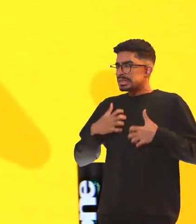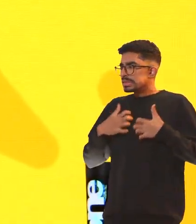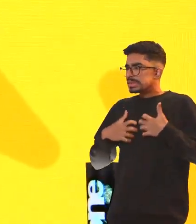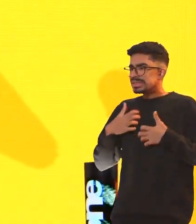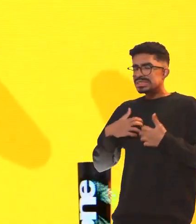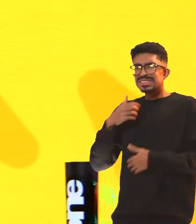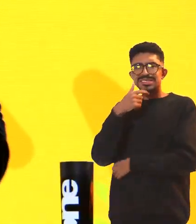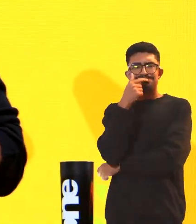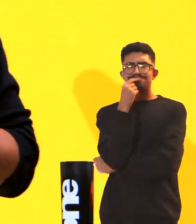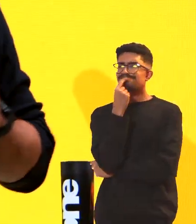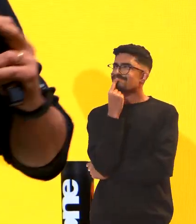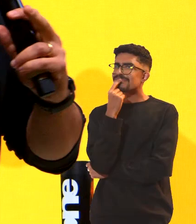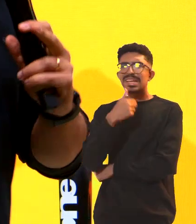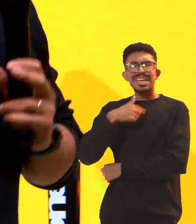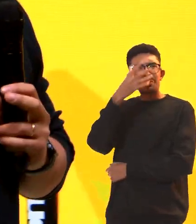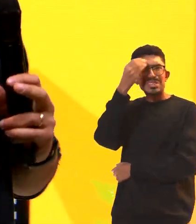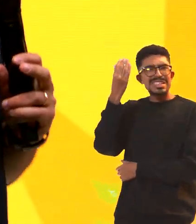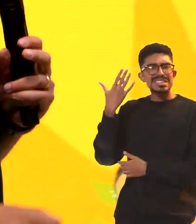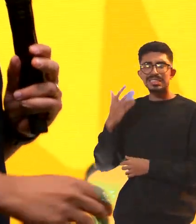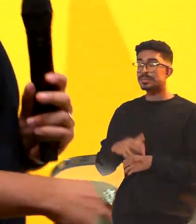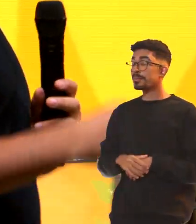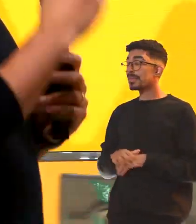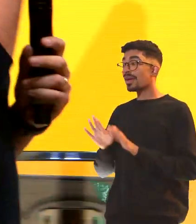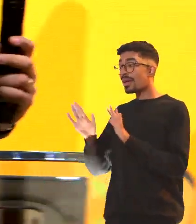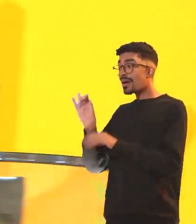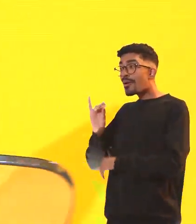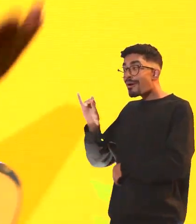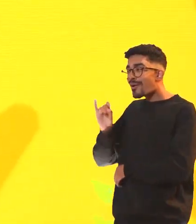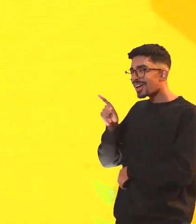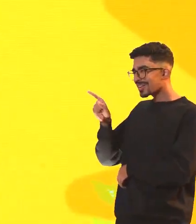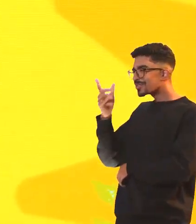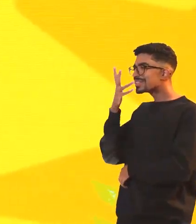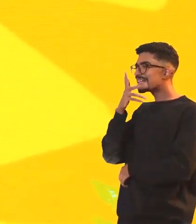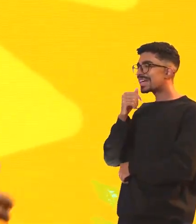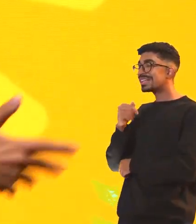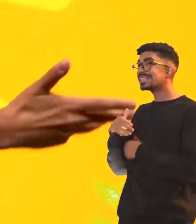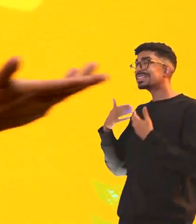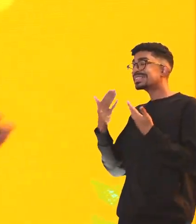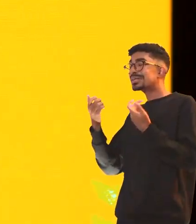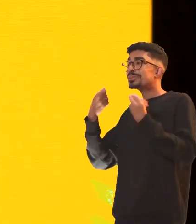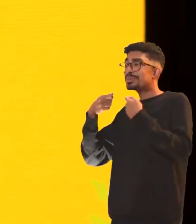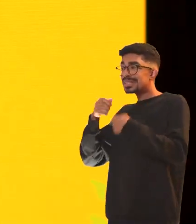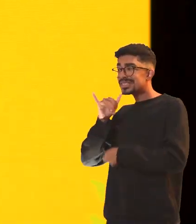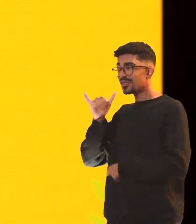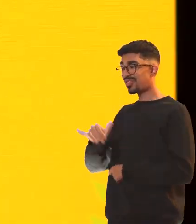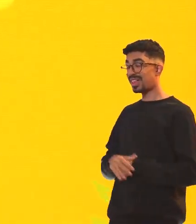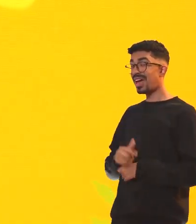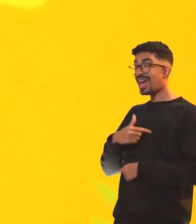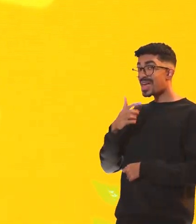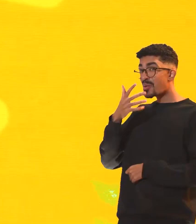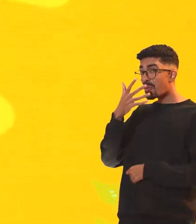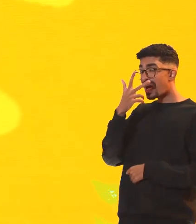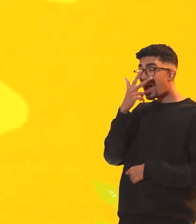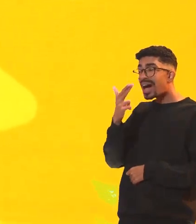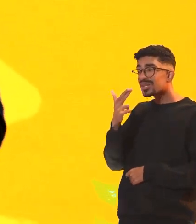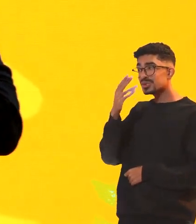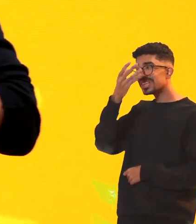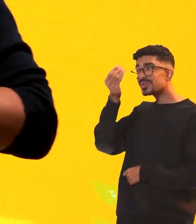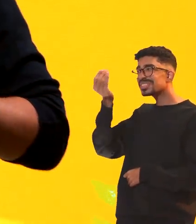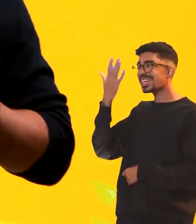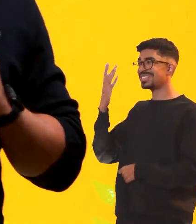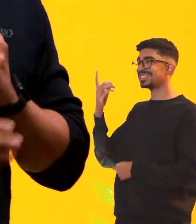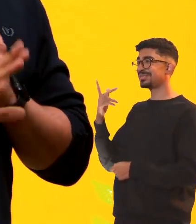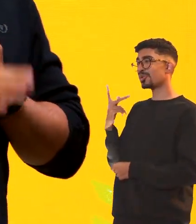né? Tudo bem, como você está bonita, né? Então, eu preciso confessar, eu acho que eu esqueci aí do compromisso que a gente tinha, me